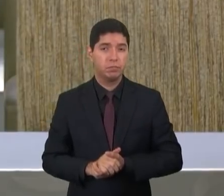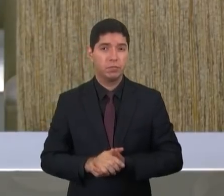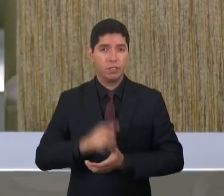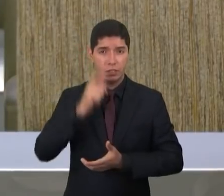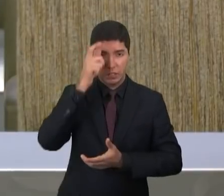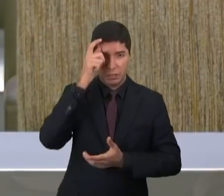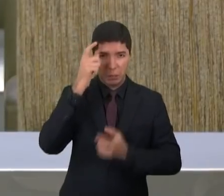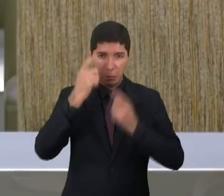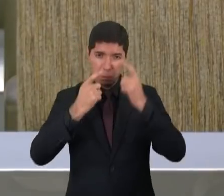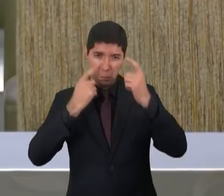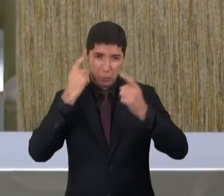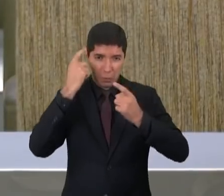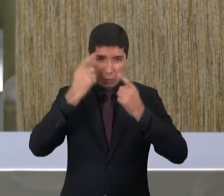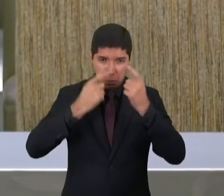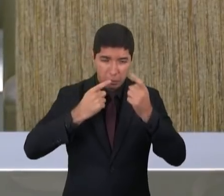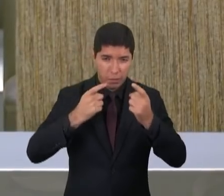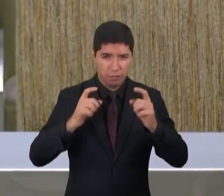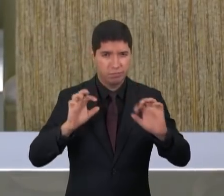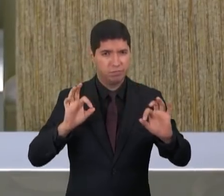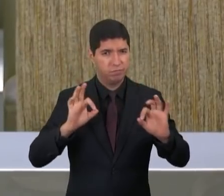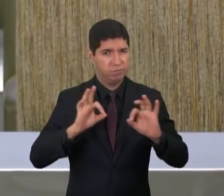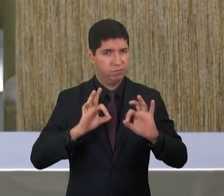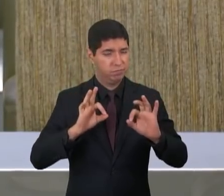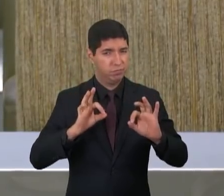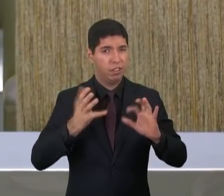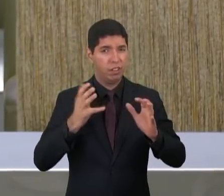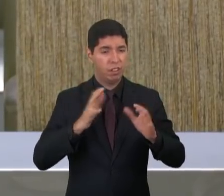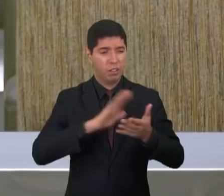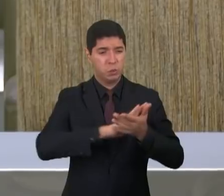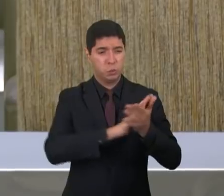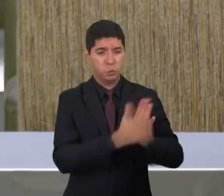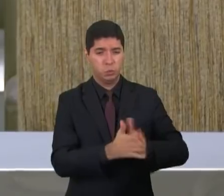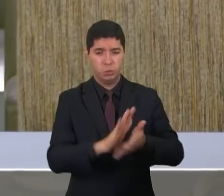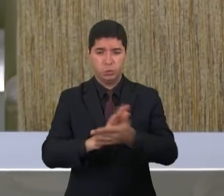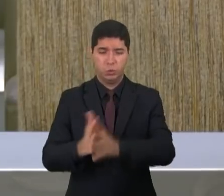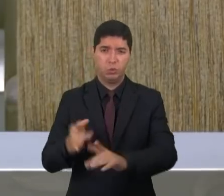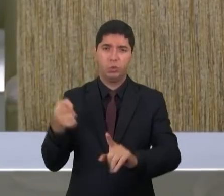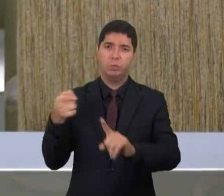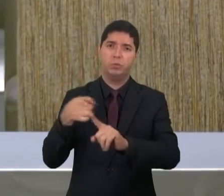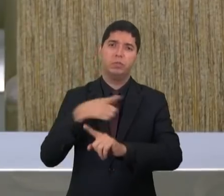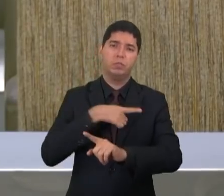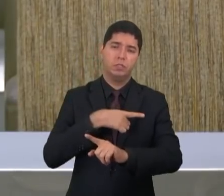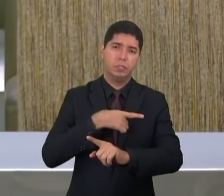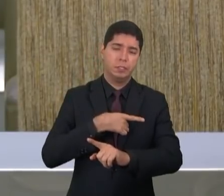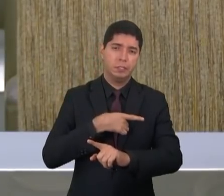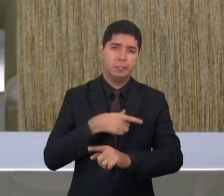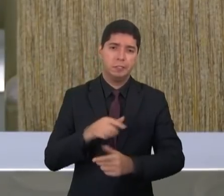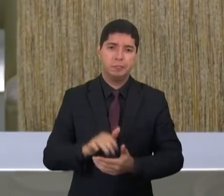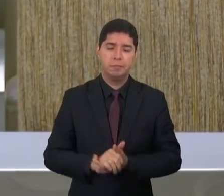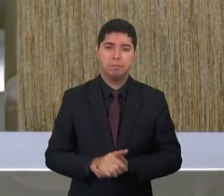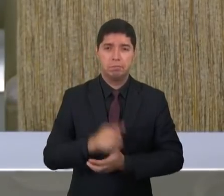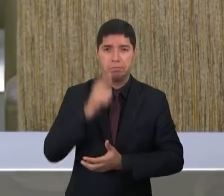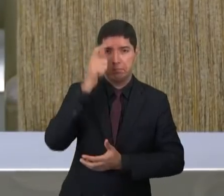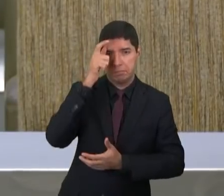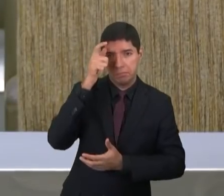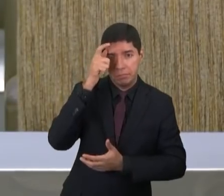porque já estão sob o governo e a regência dele. O diabo não está